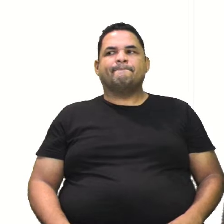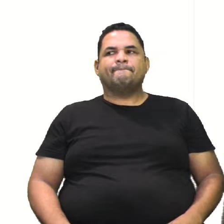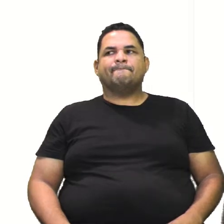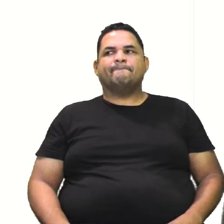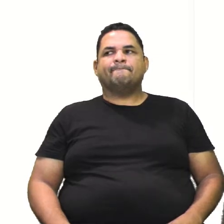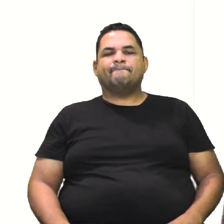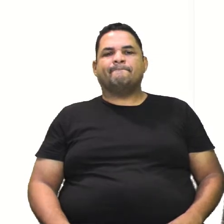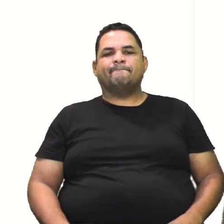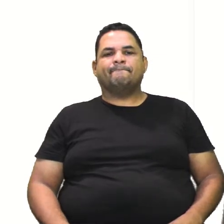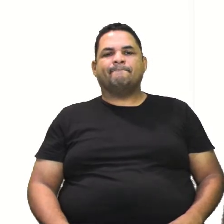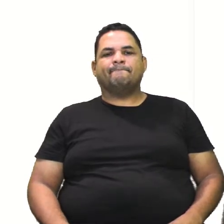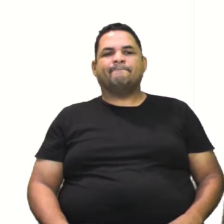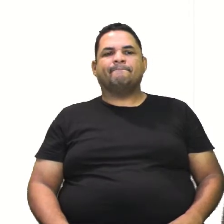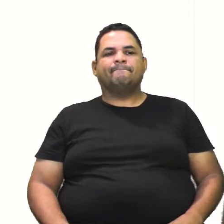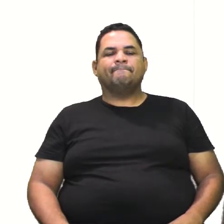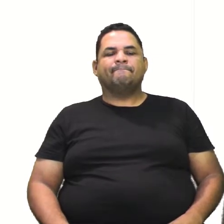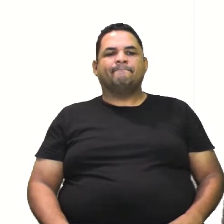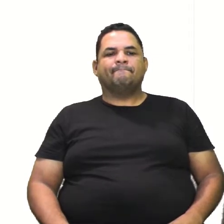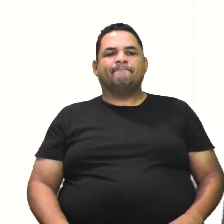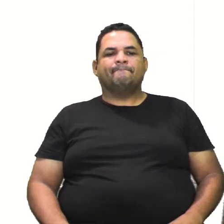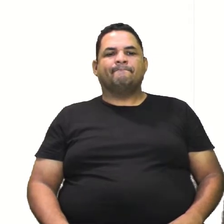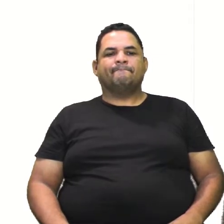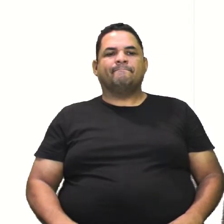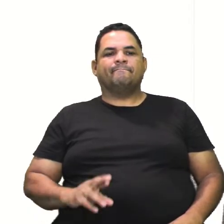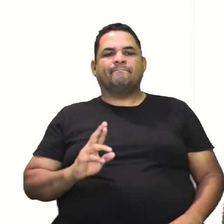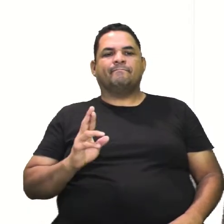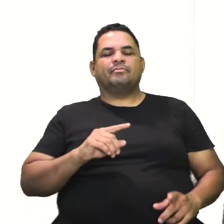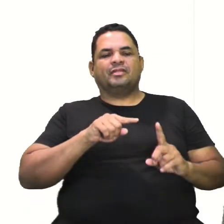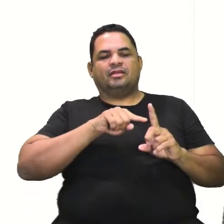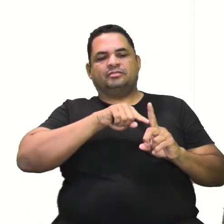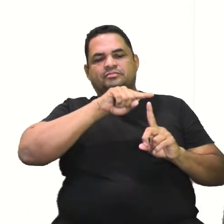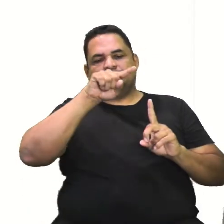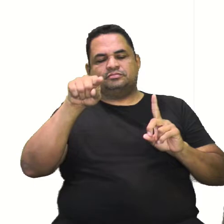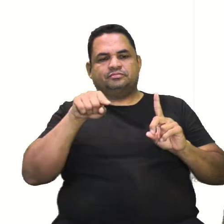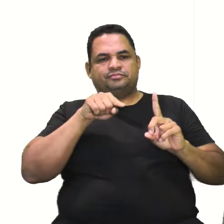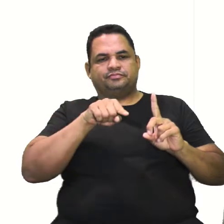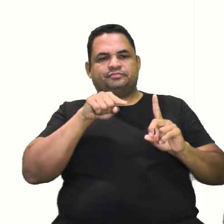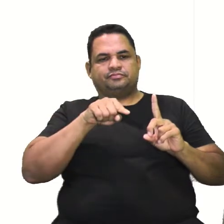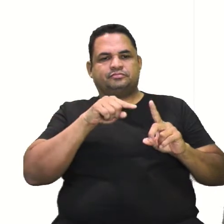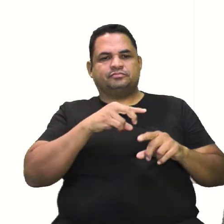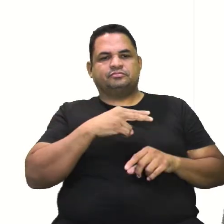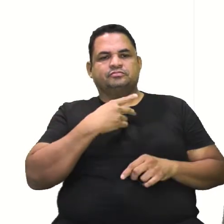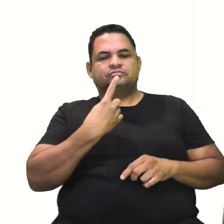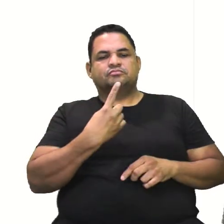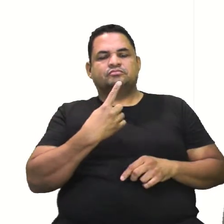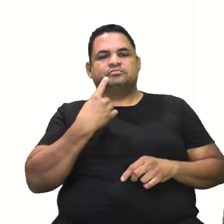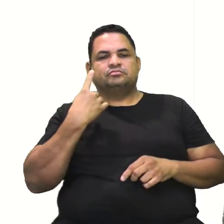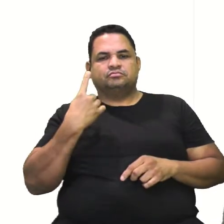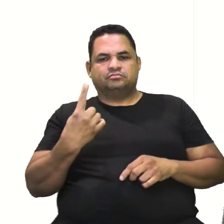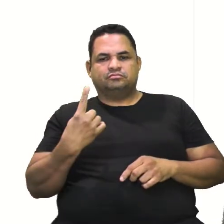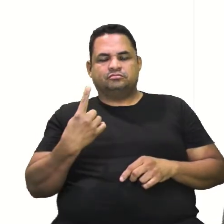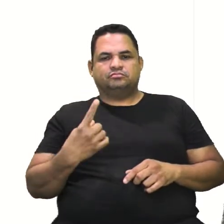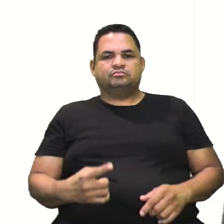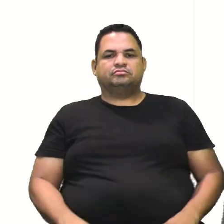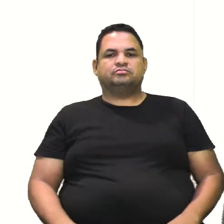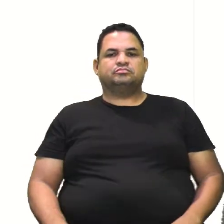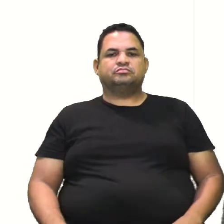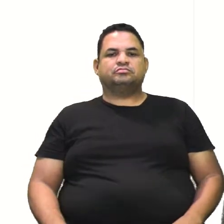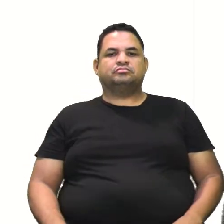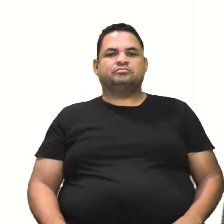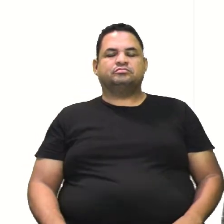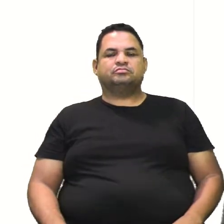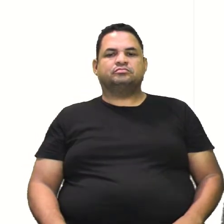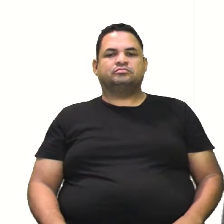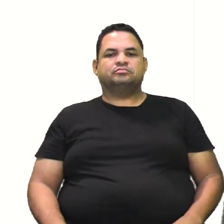Vamos verificar? Vamos ver? Vamos ver se vai dar certo? Quem é o centro? O centro é 1 e 1. O centro é